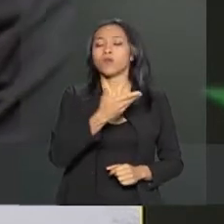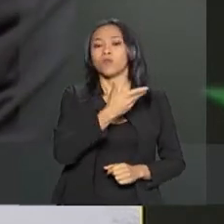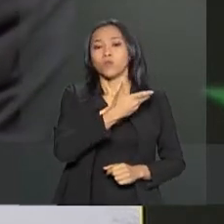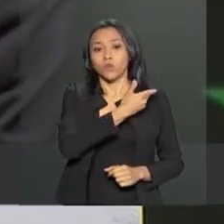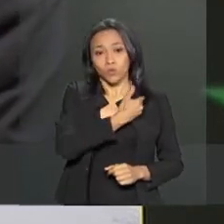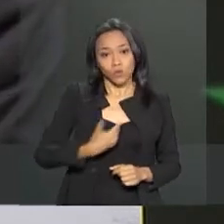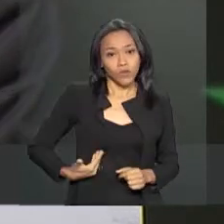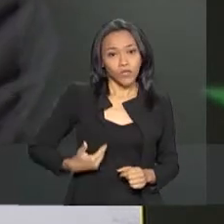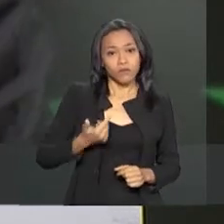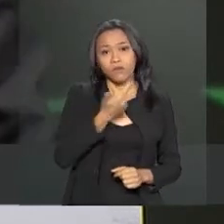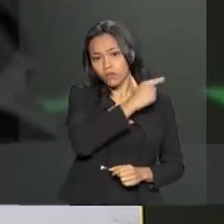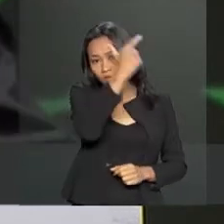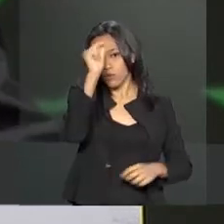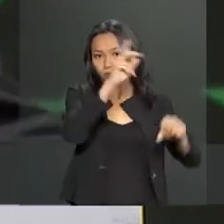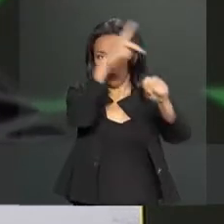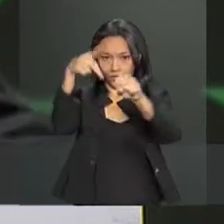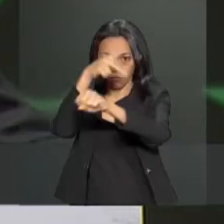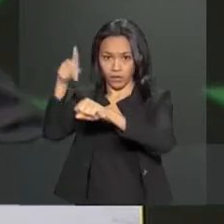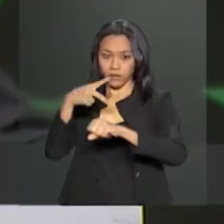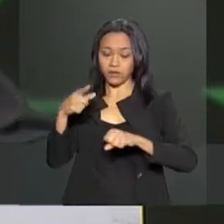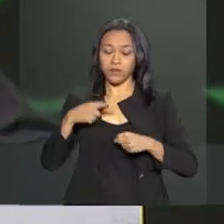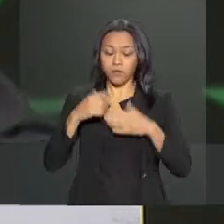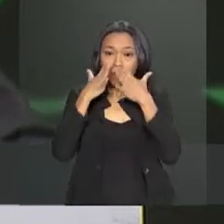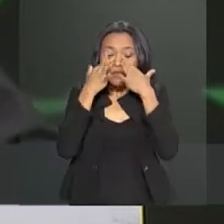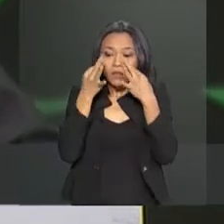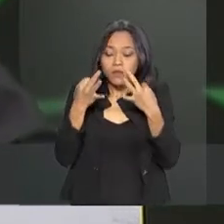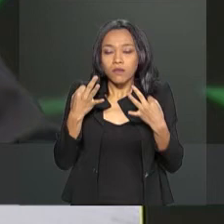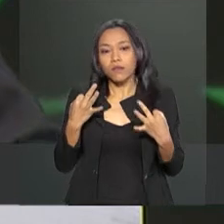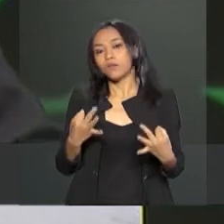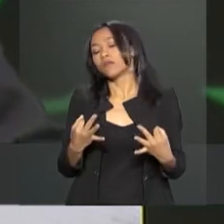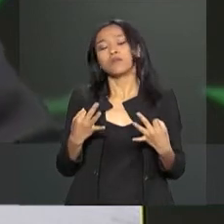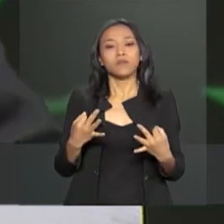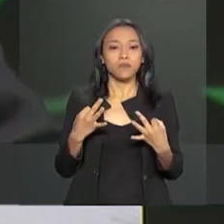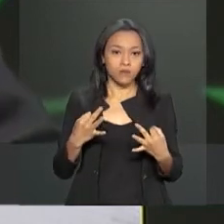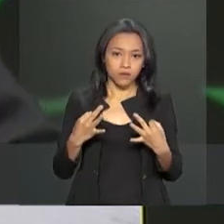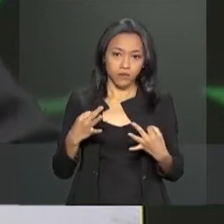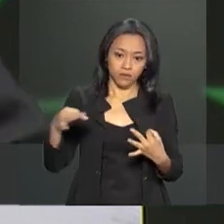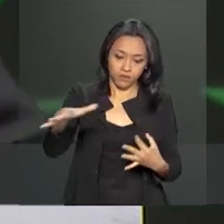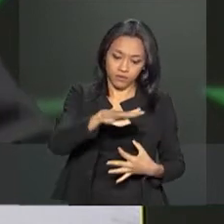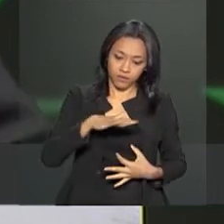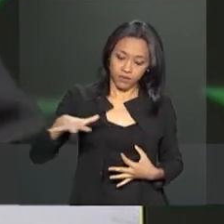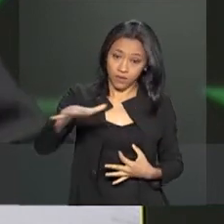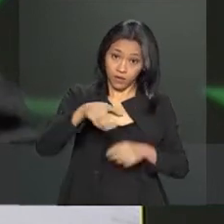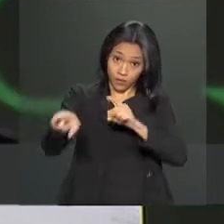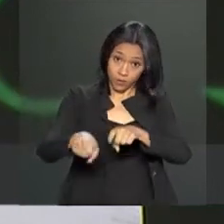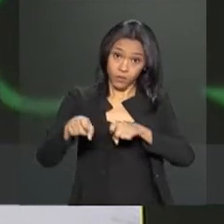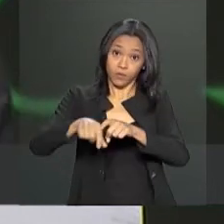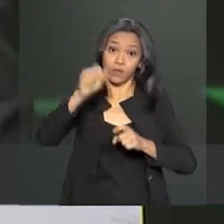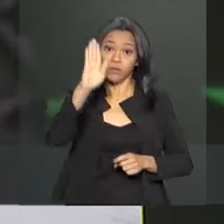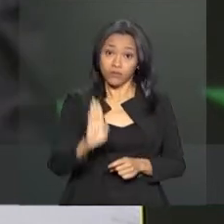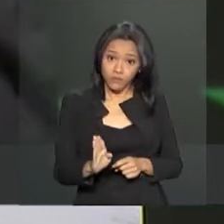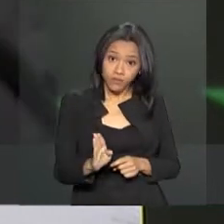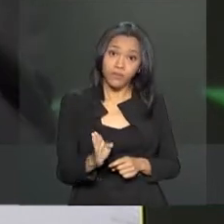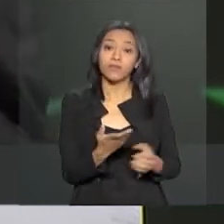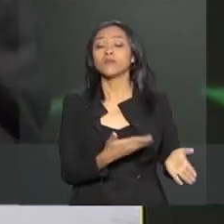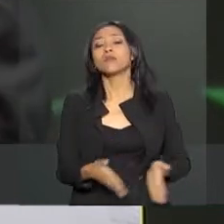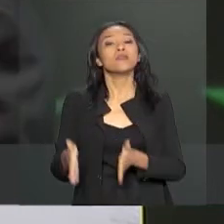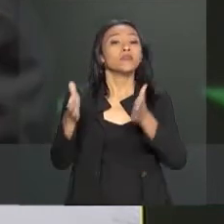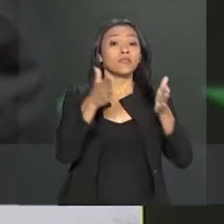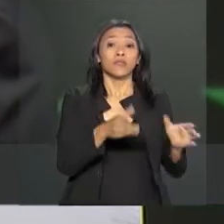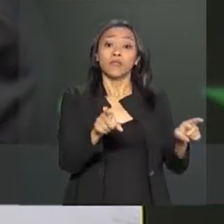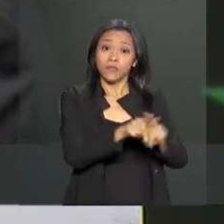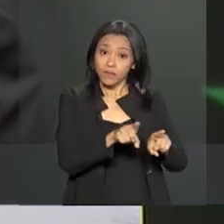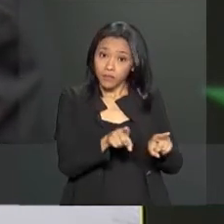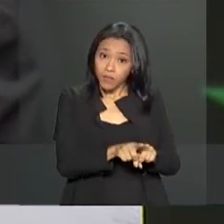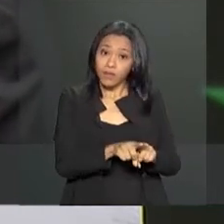governamentais estrangeiras têm pelo agronegócio, pela agricultura brasileira. E, de igual maneira,